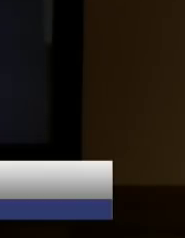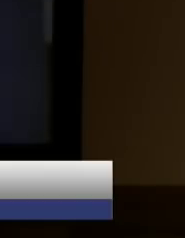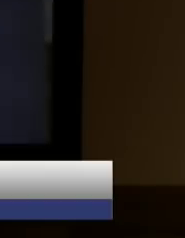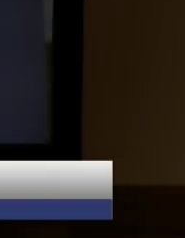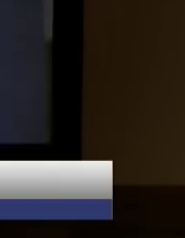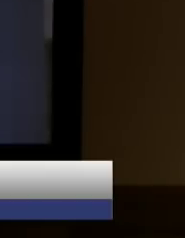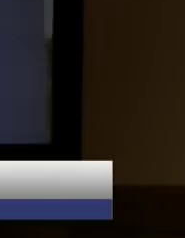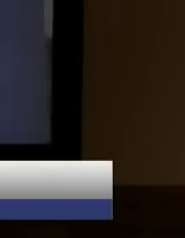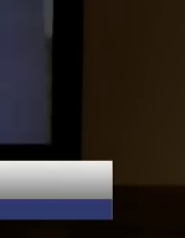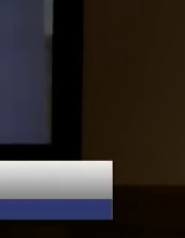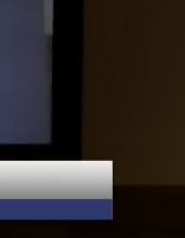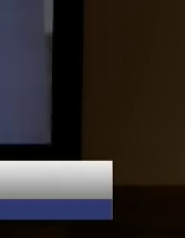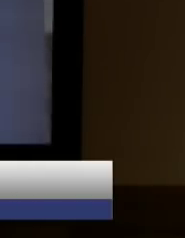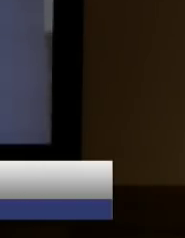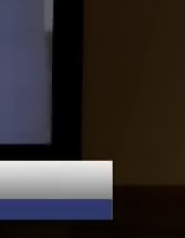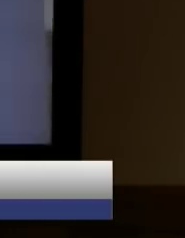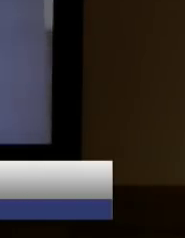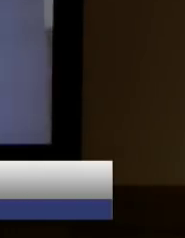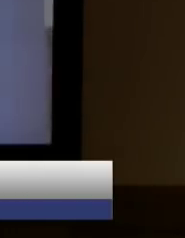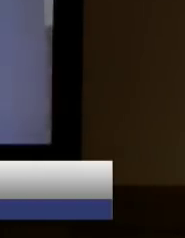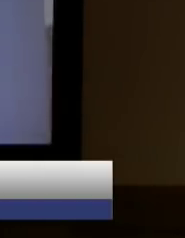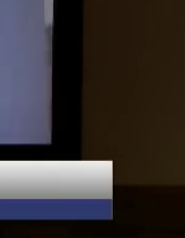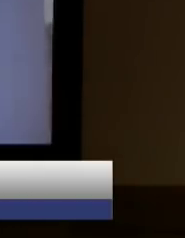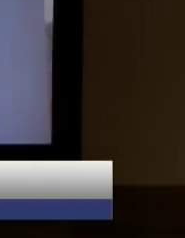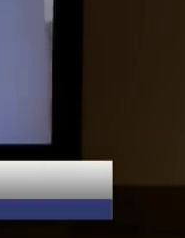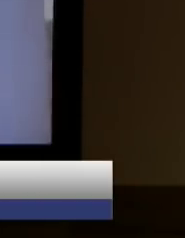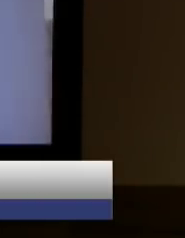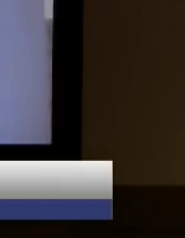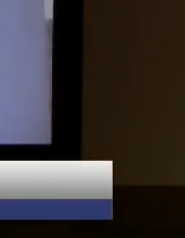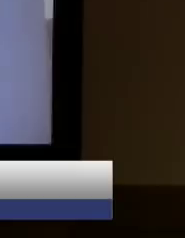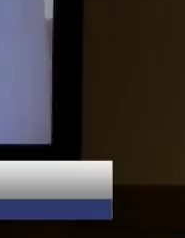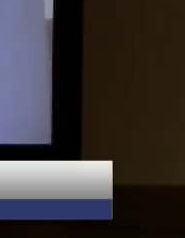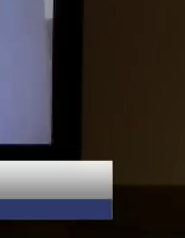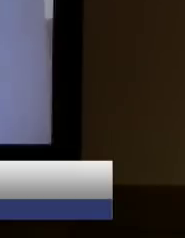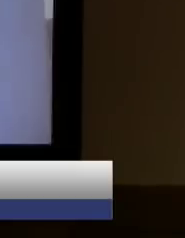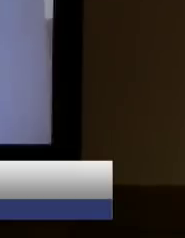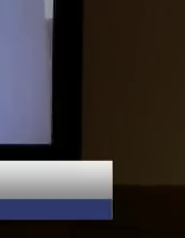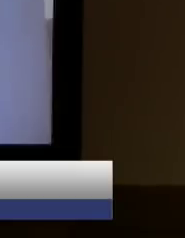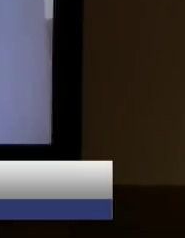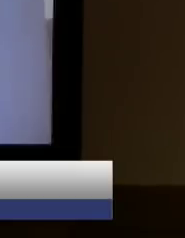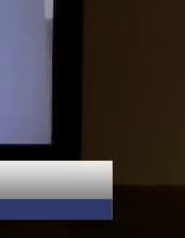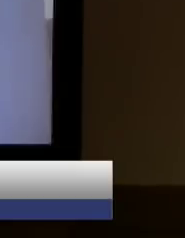saudade, e outros amiguinhos do Lampião de Gás do São Paulo de outrora. Lampião de